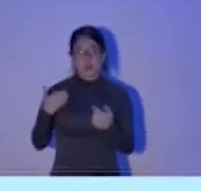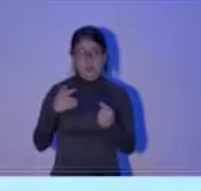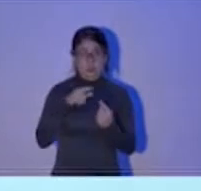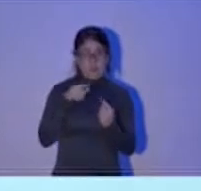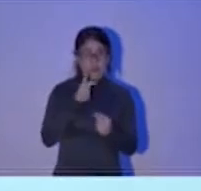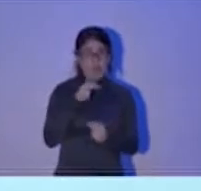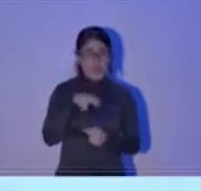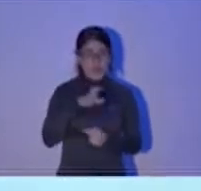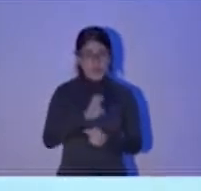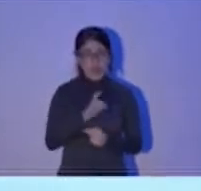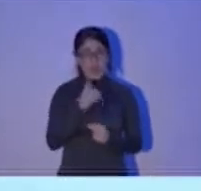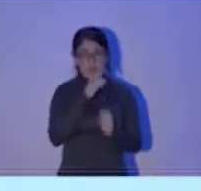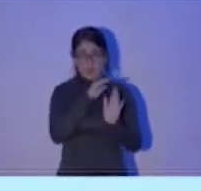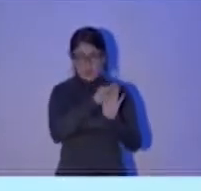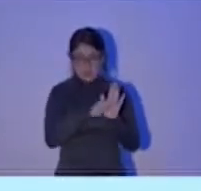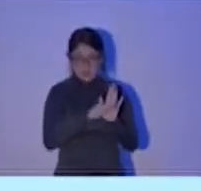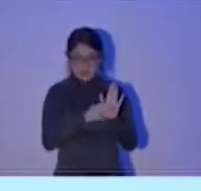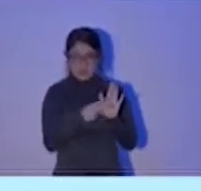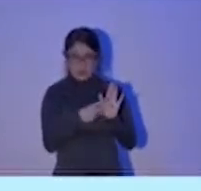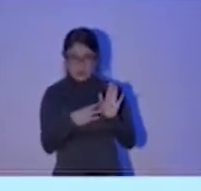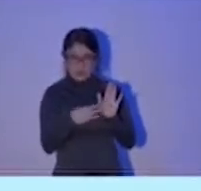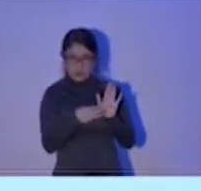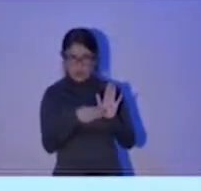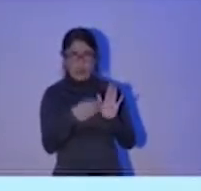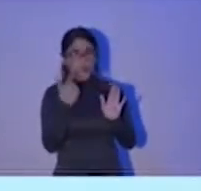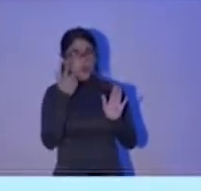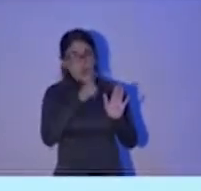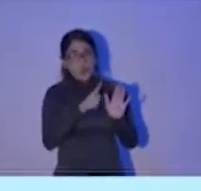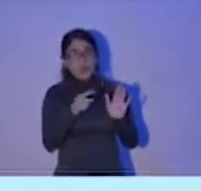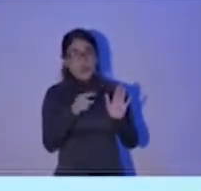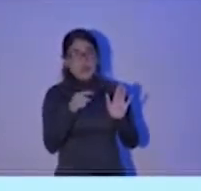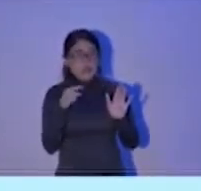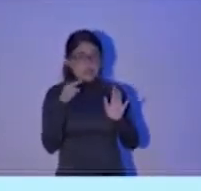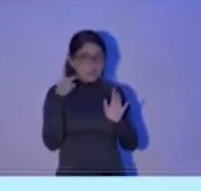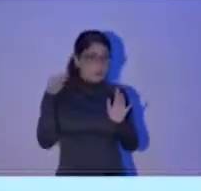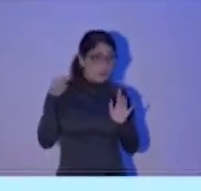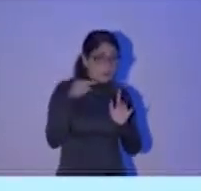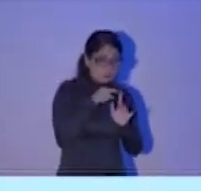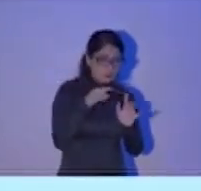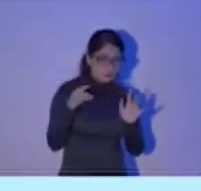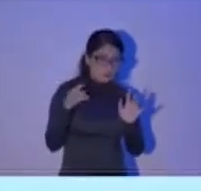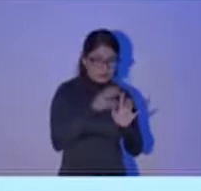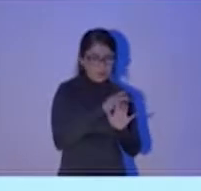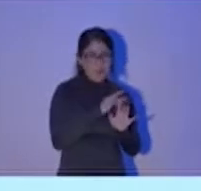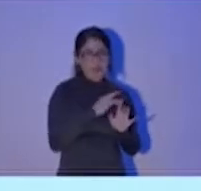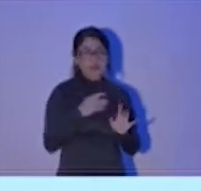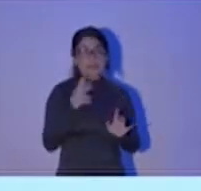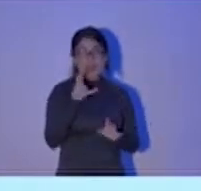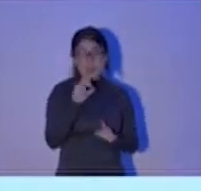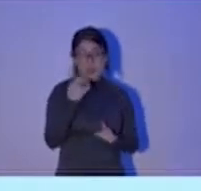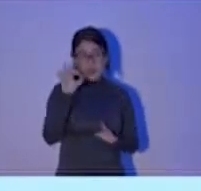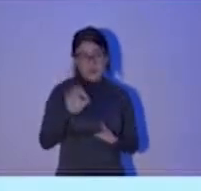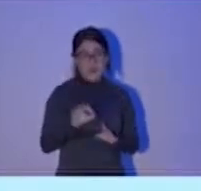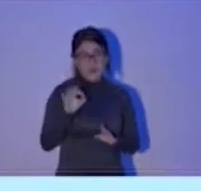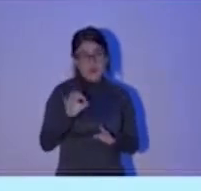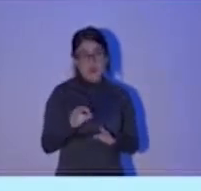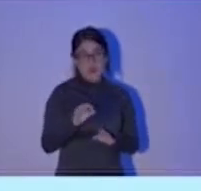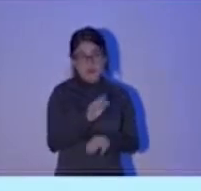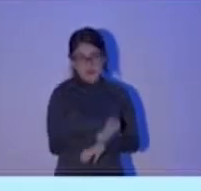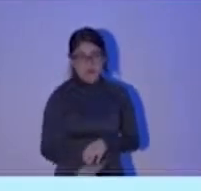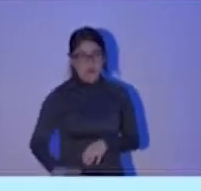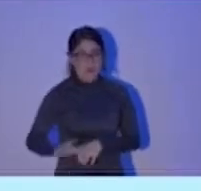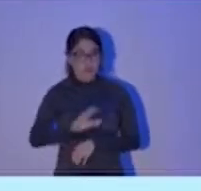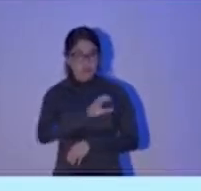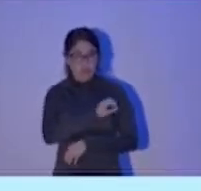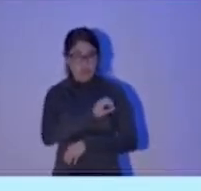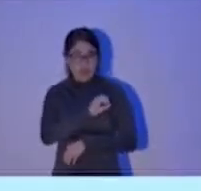PNE, que pressupõe que 50% das crianças de 0 a 3 anos estejam na creche, nós temos um hiato